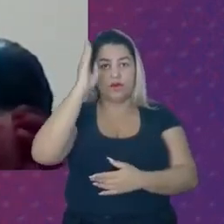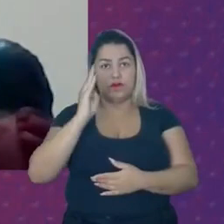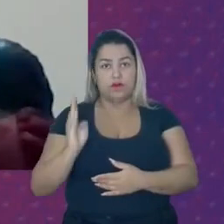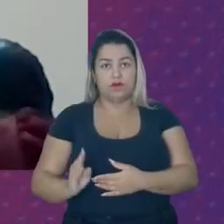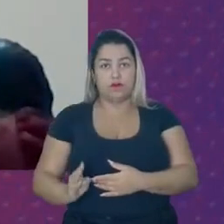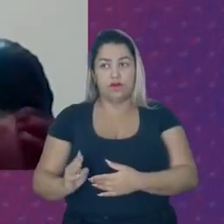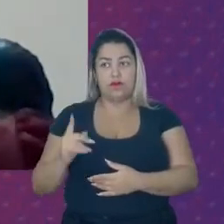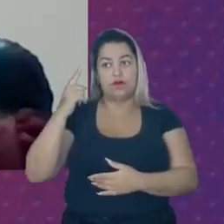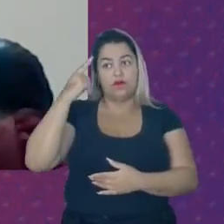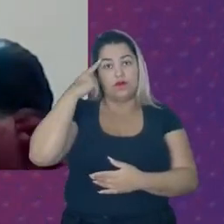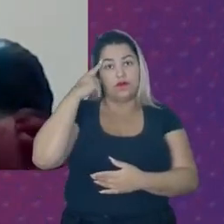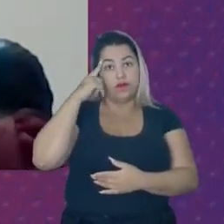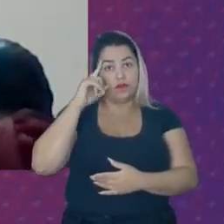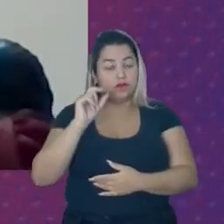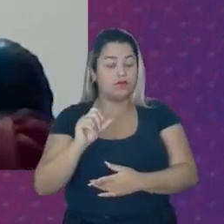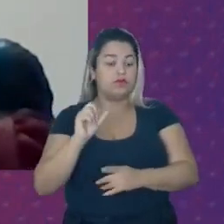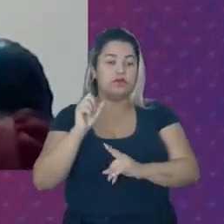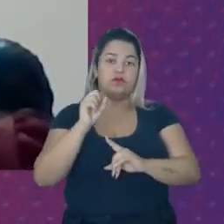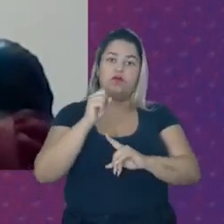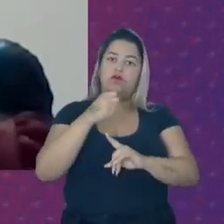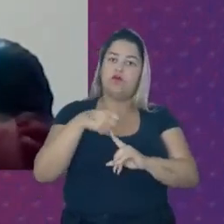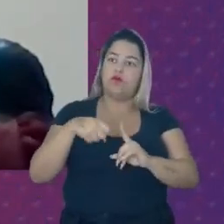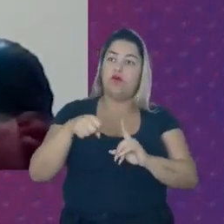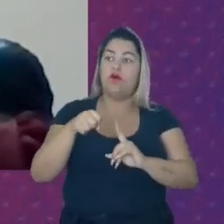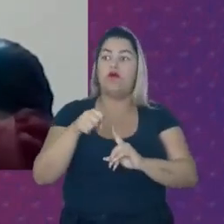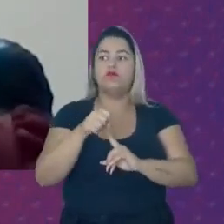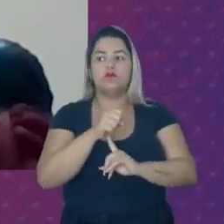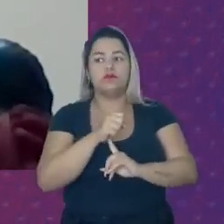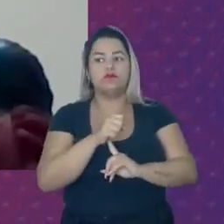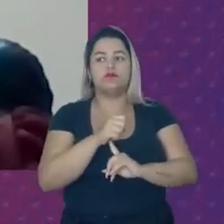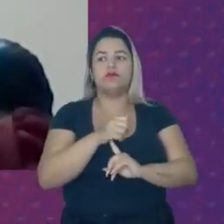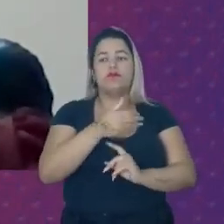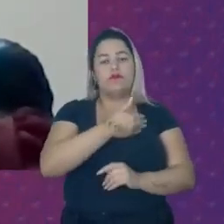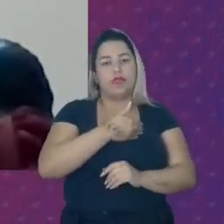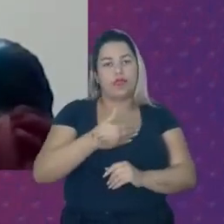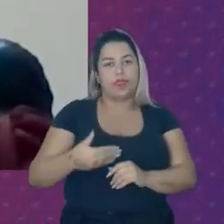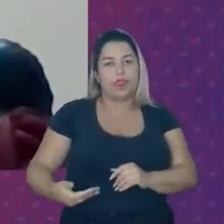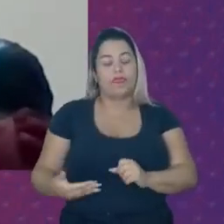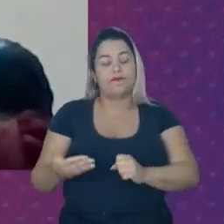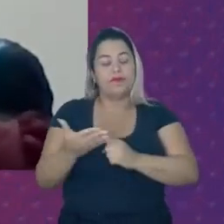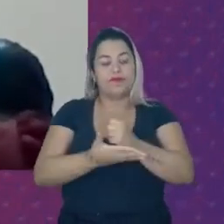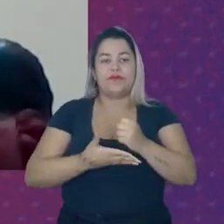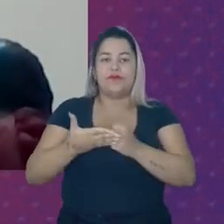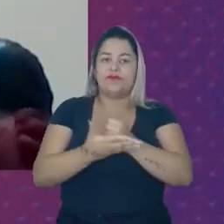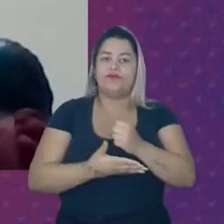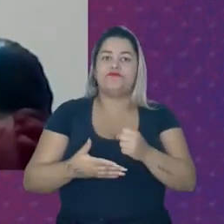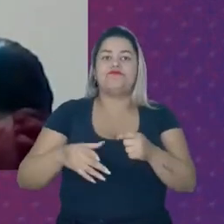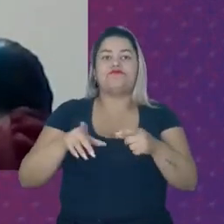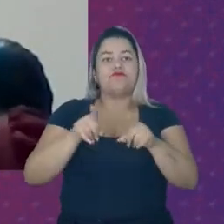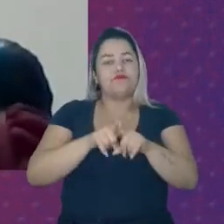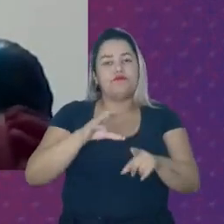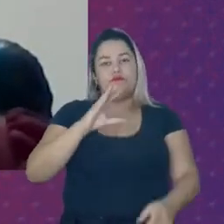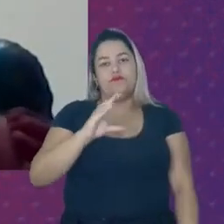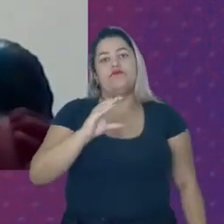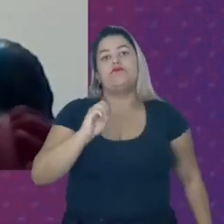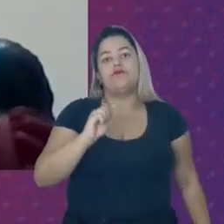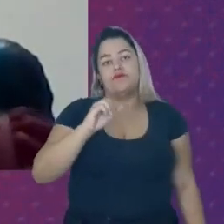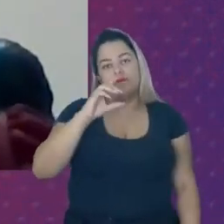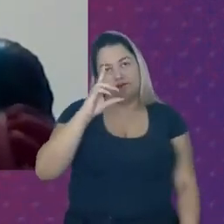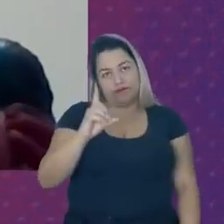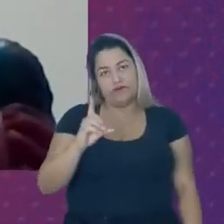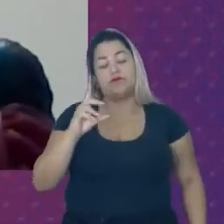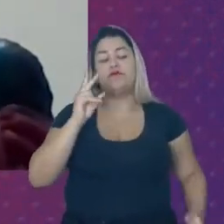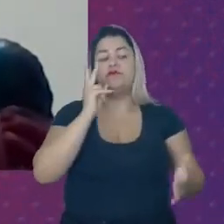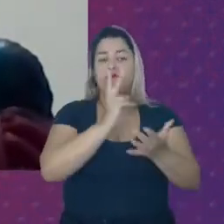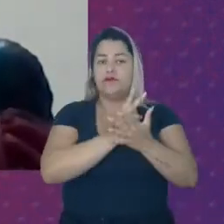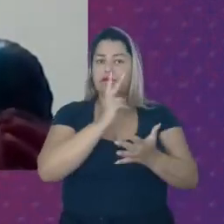pensar programas sociais, para pensar políticas públicas. Esta base é a base do cadastro único, mesmo ele